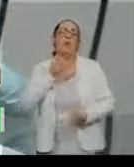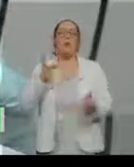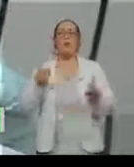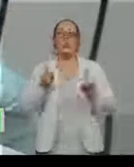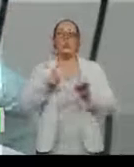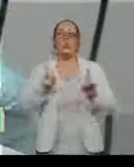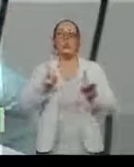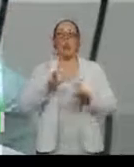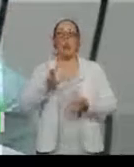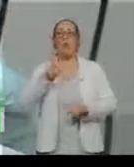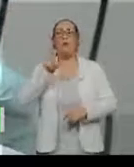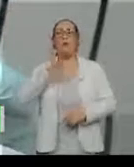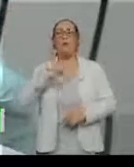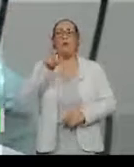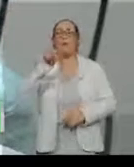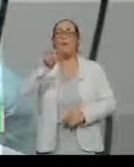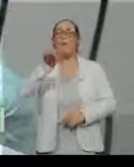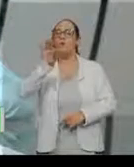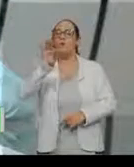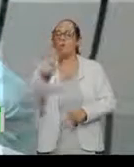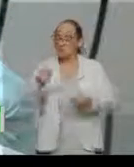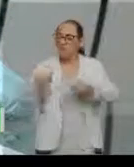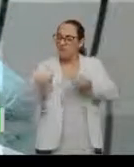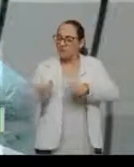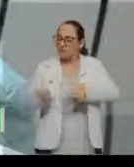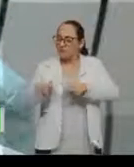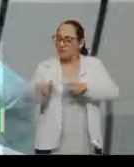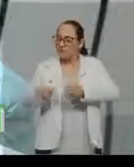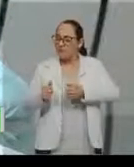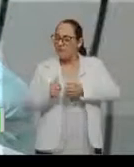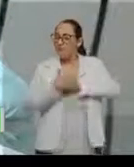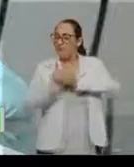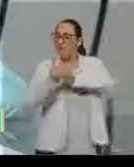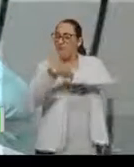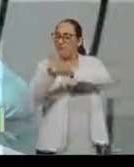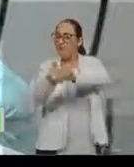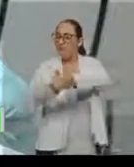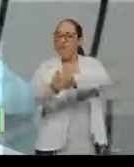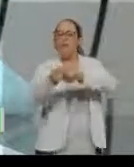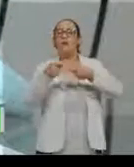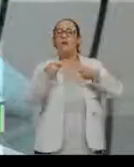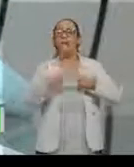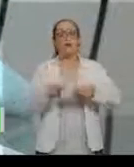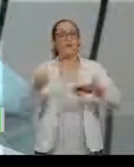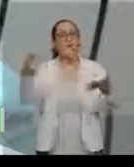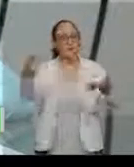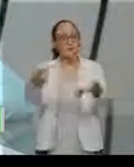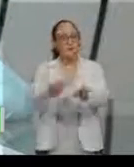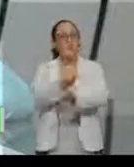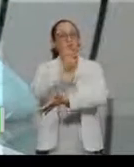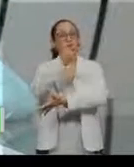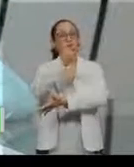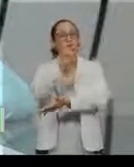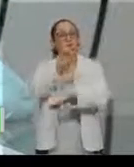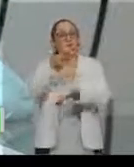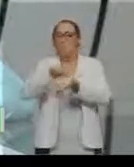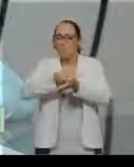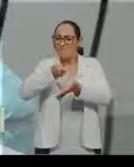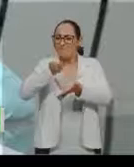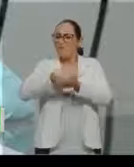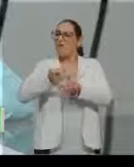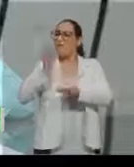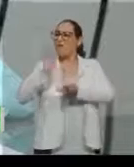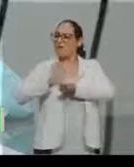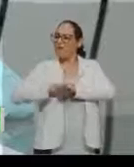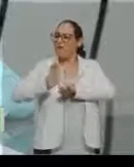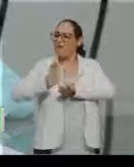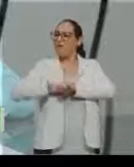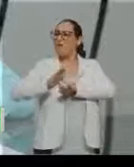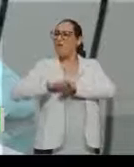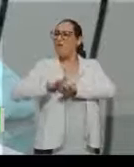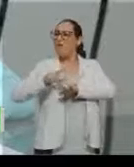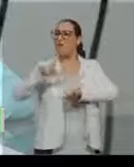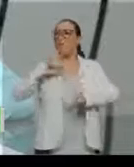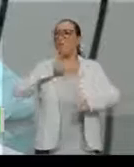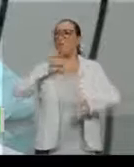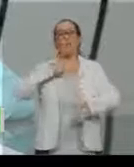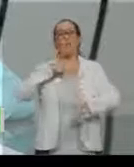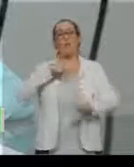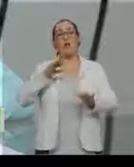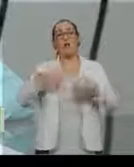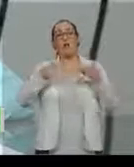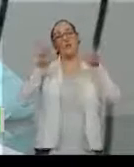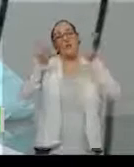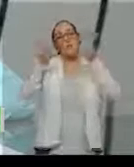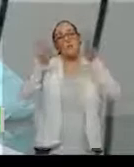que era necessário, que era um caminho que precisava ser feito e as lutas já eram muito grandes por isso. Então, o título é